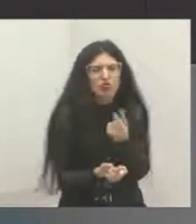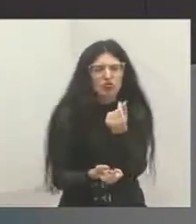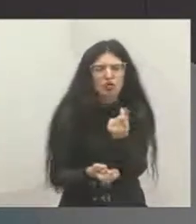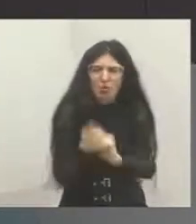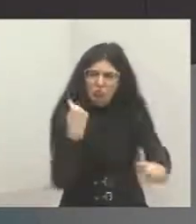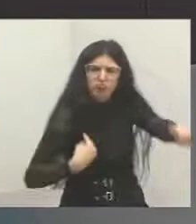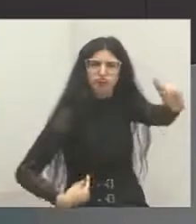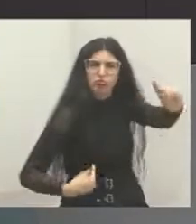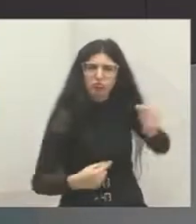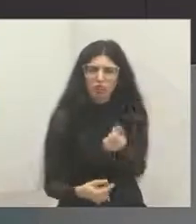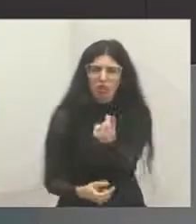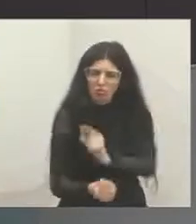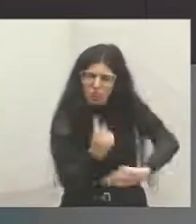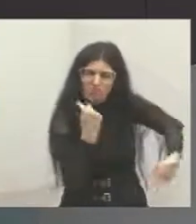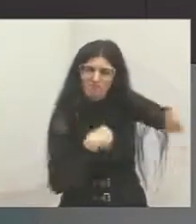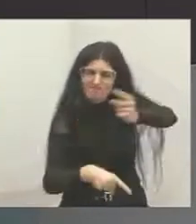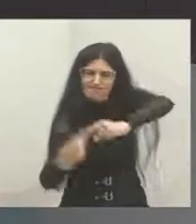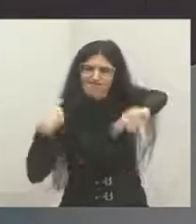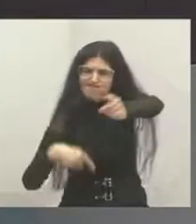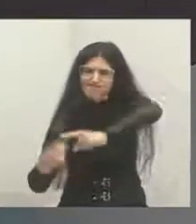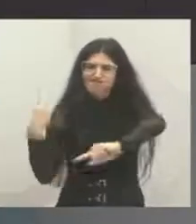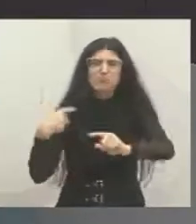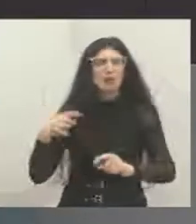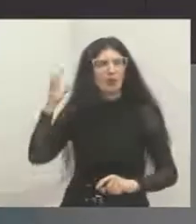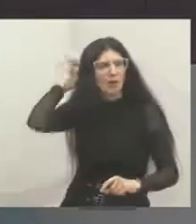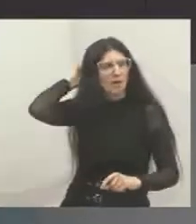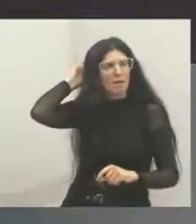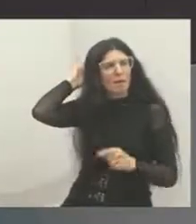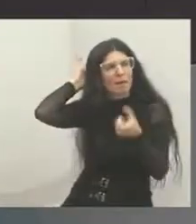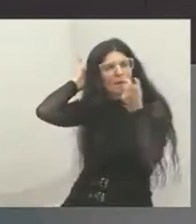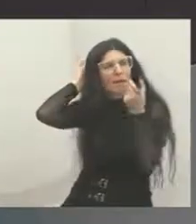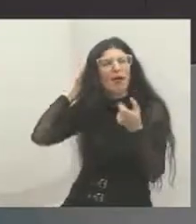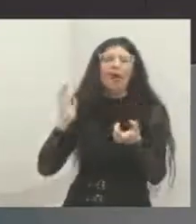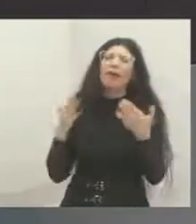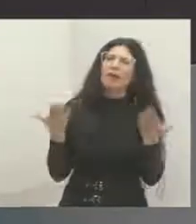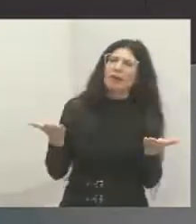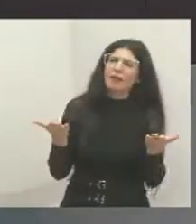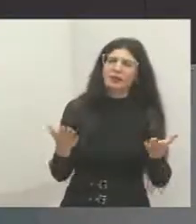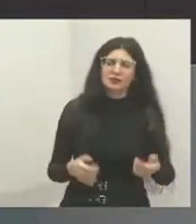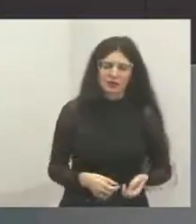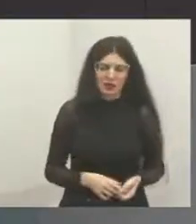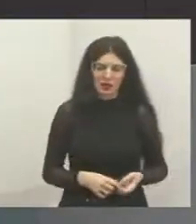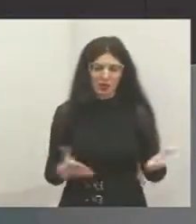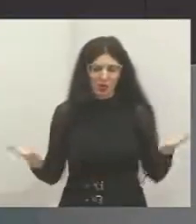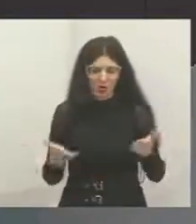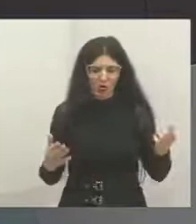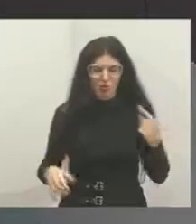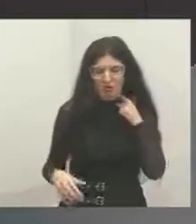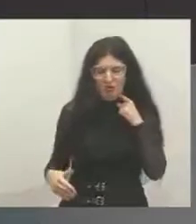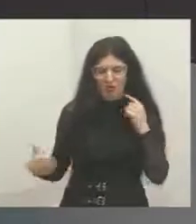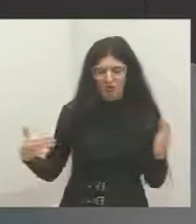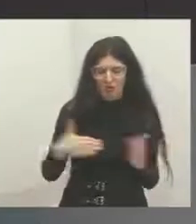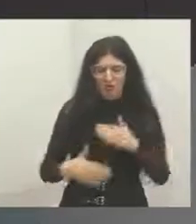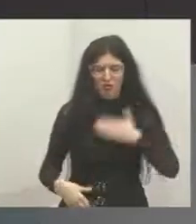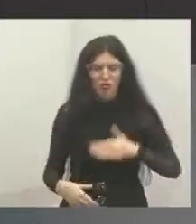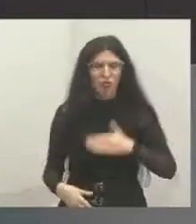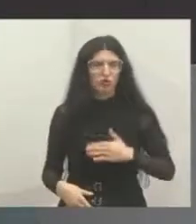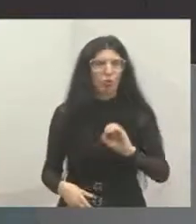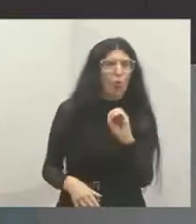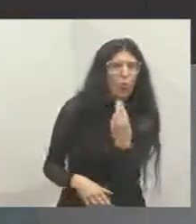estruturas que seriam interessantes para essa cidade nesse quadrimestre, já que teve esse capital, ou não teve esse